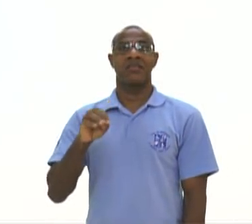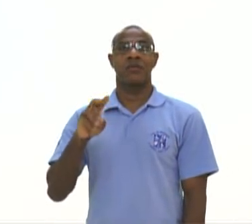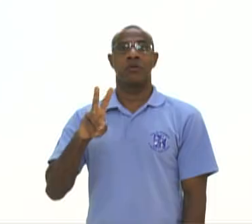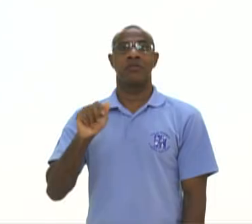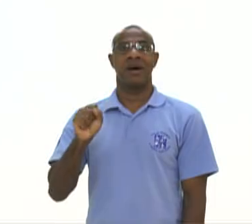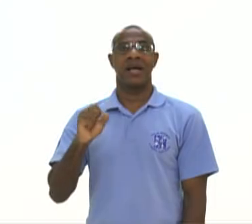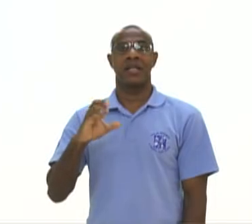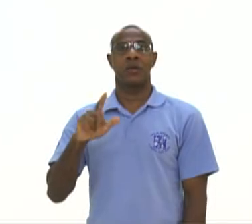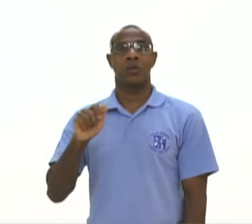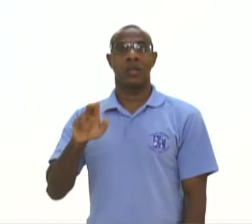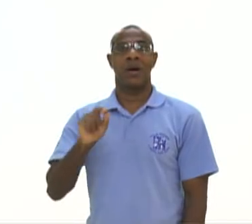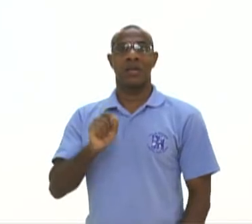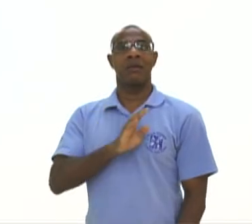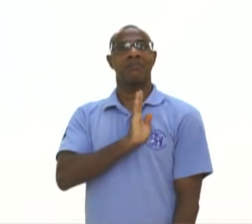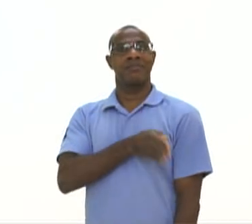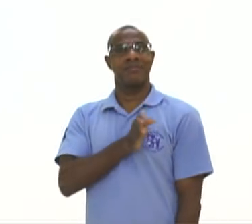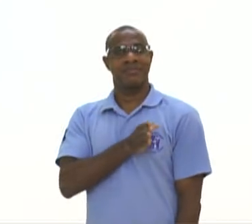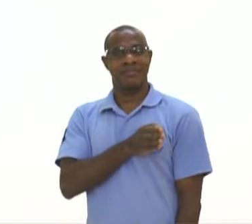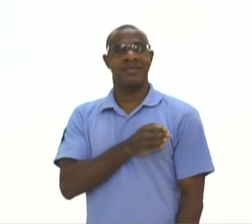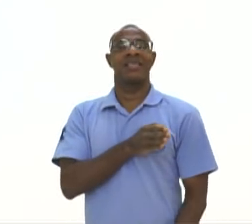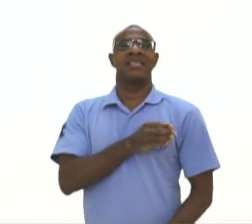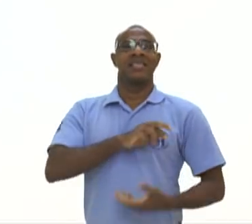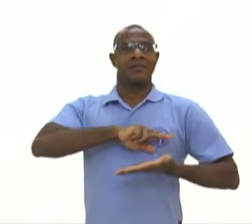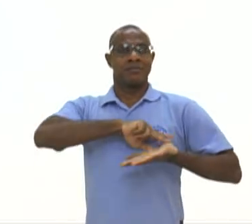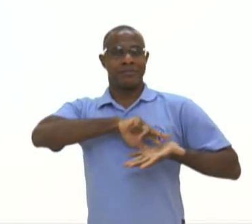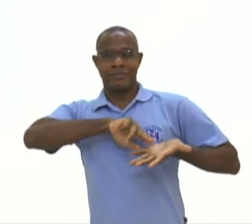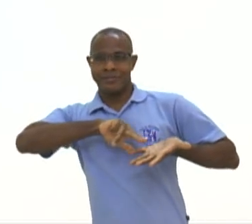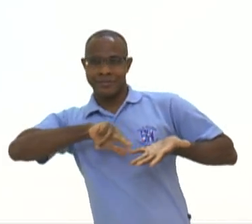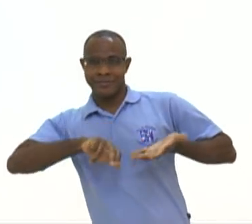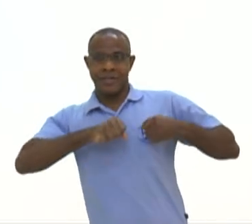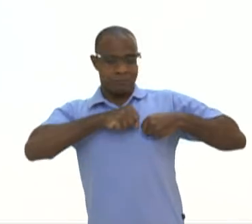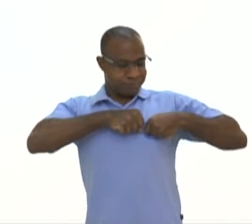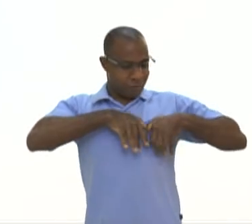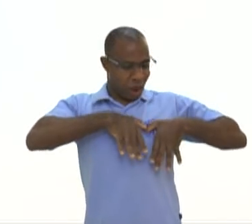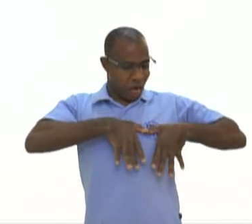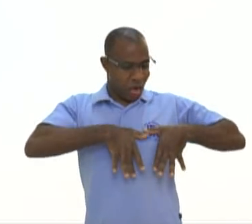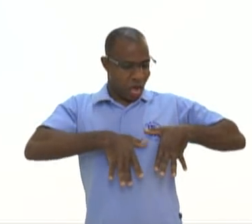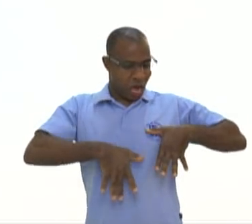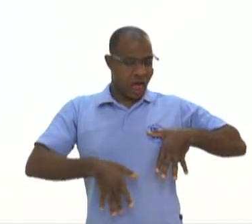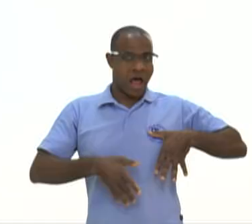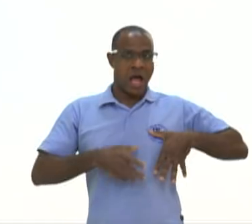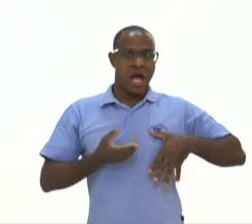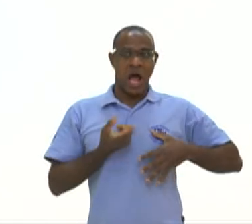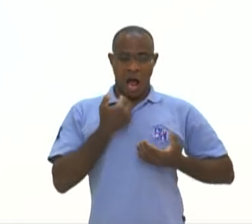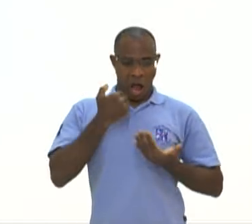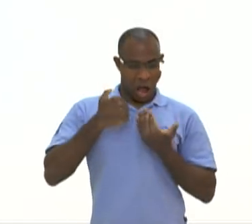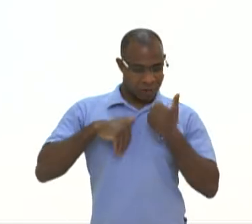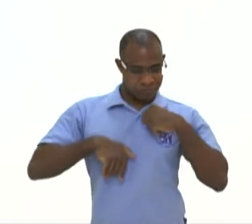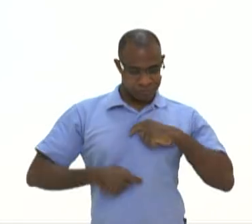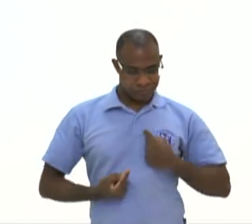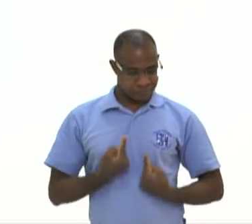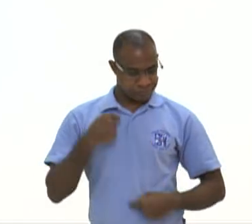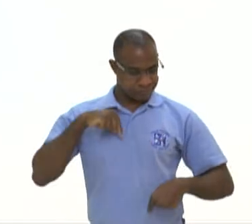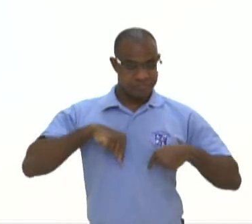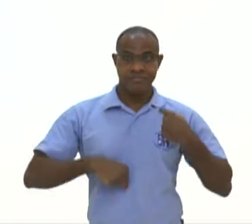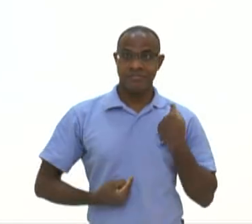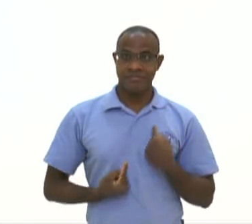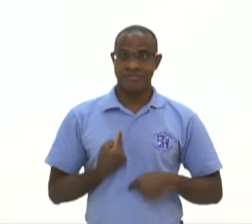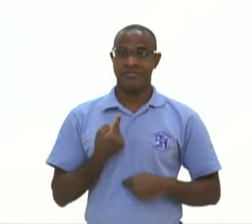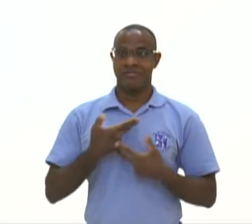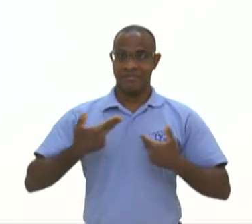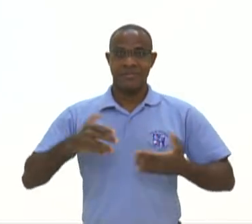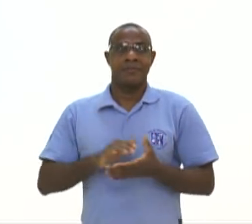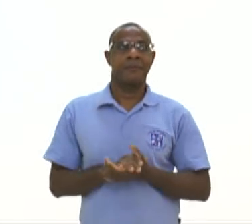o coração, os vasos sanguíneos, que vão transportar todos esses nutrientes pelo nosso corpo.